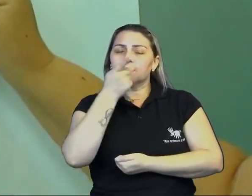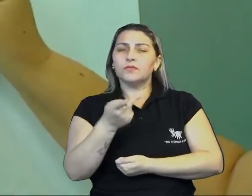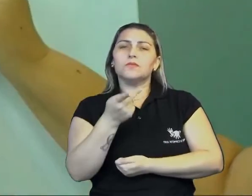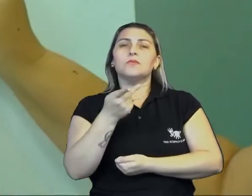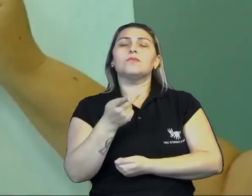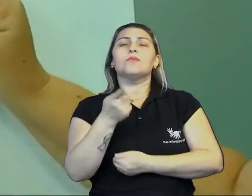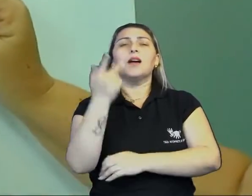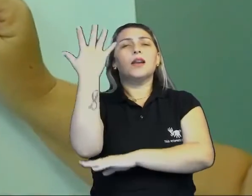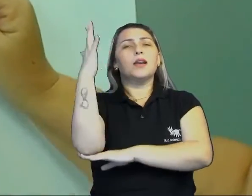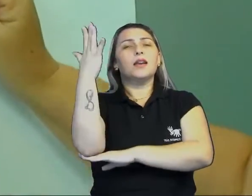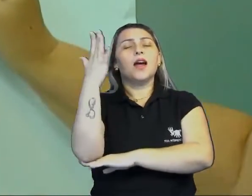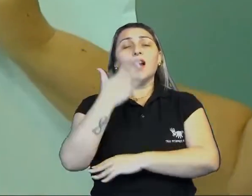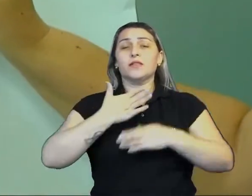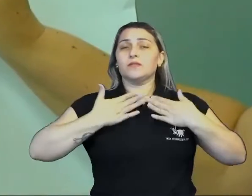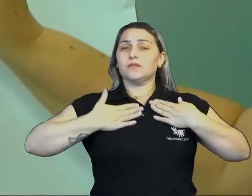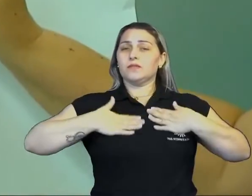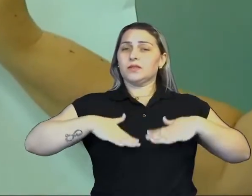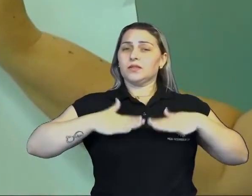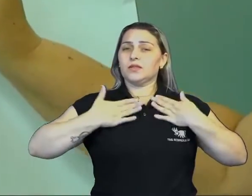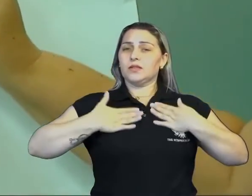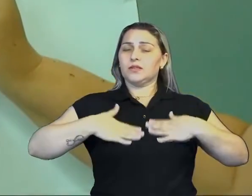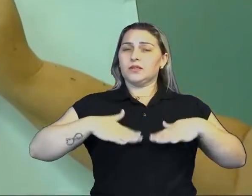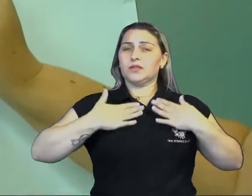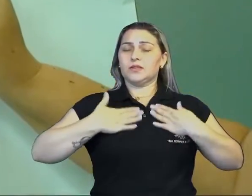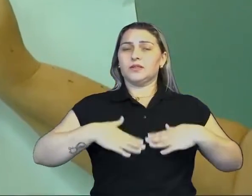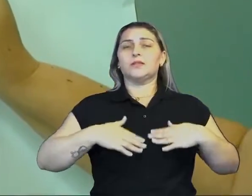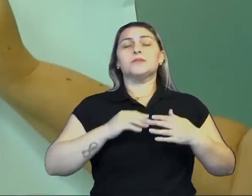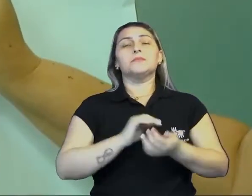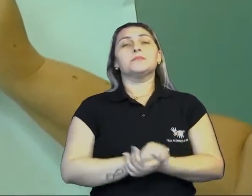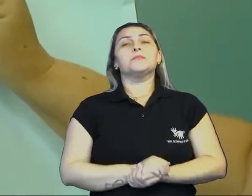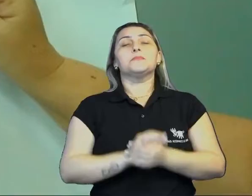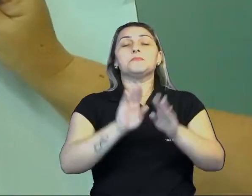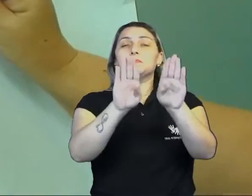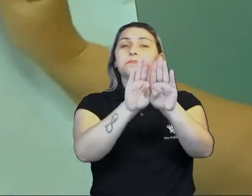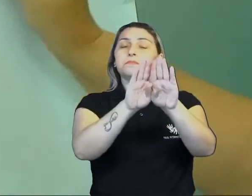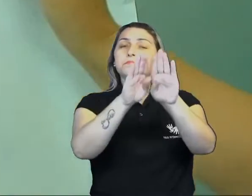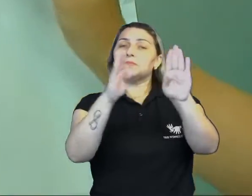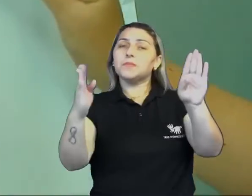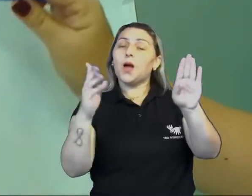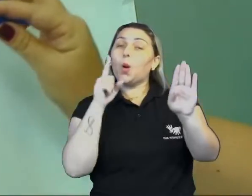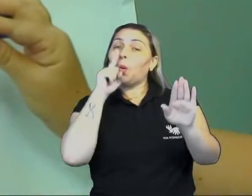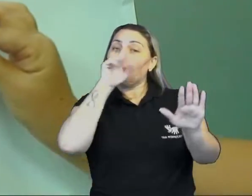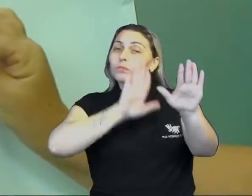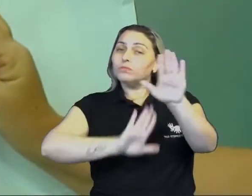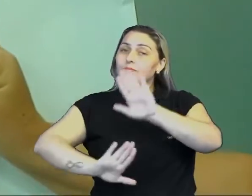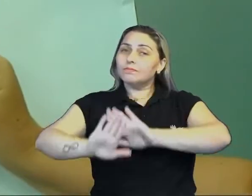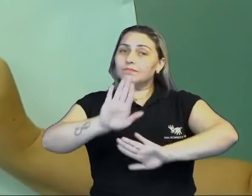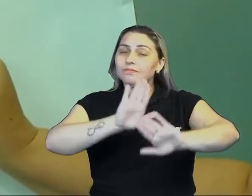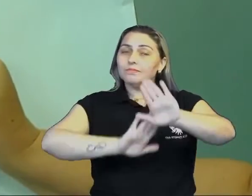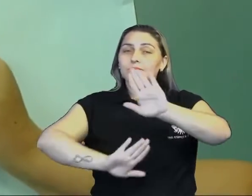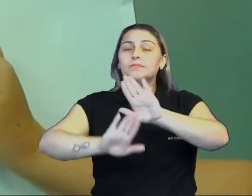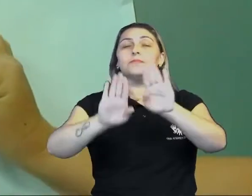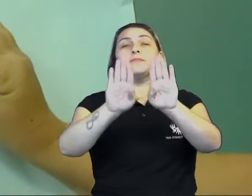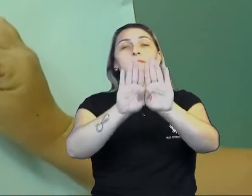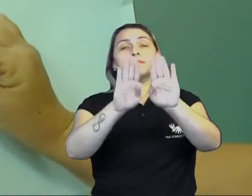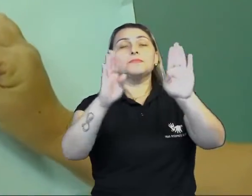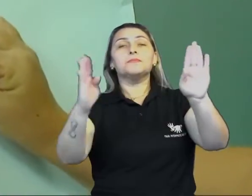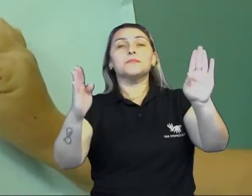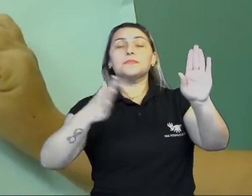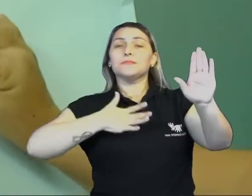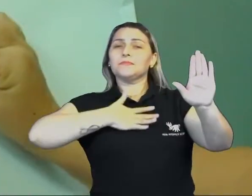que ela abre devagarinho, né? Que ela abre bem com cuidado, que ela